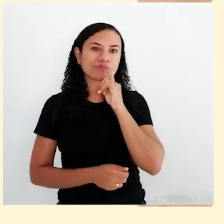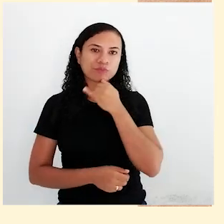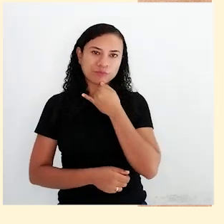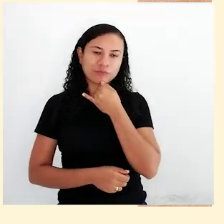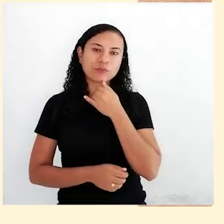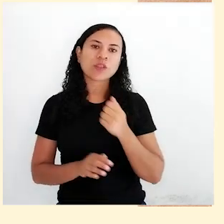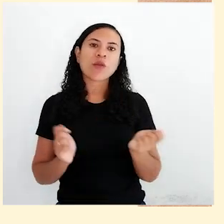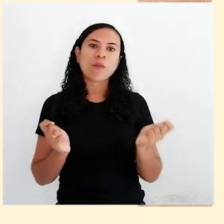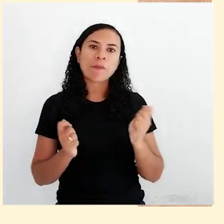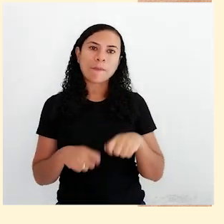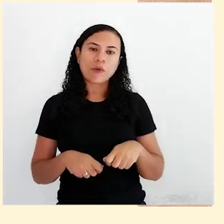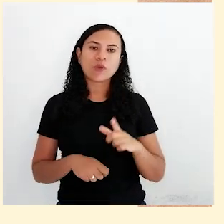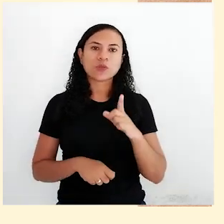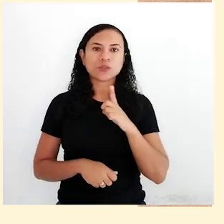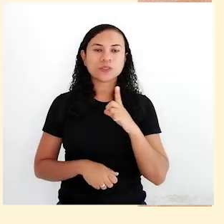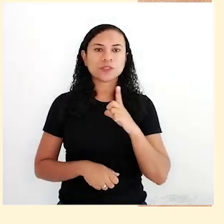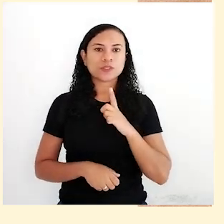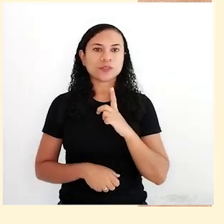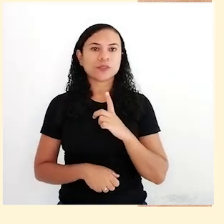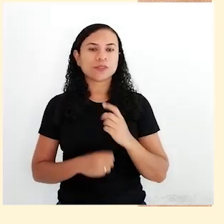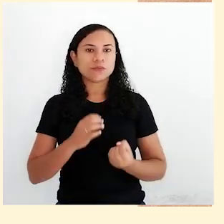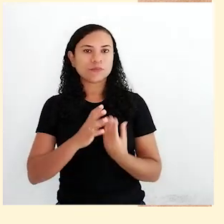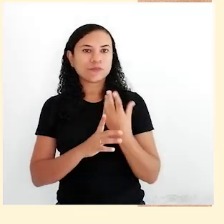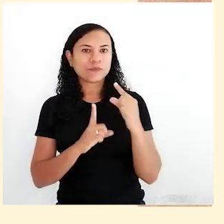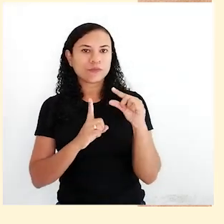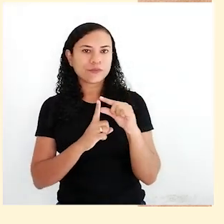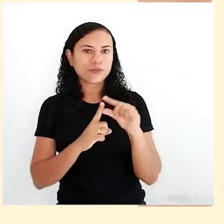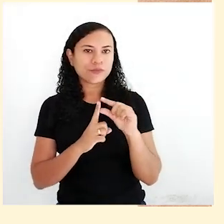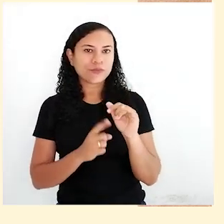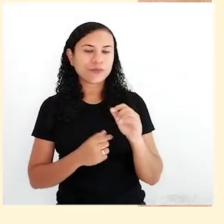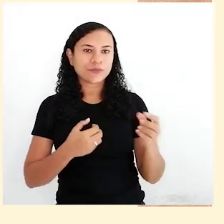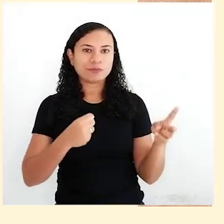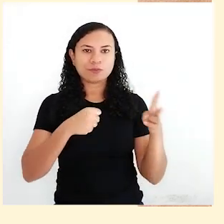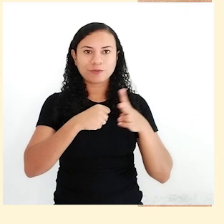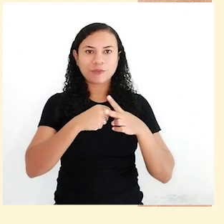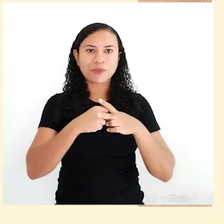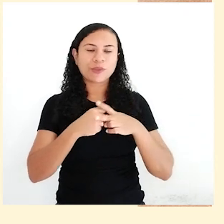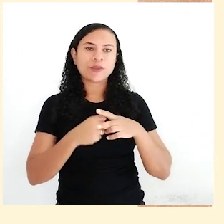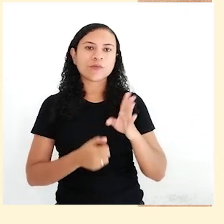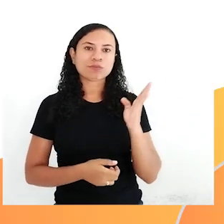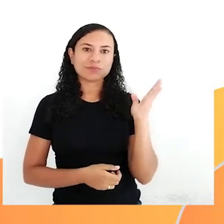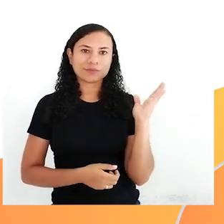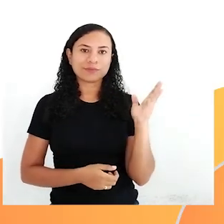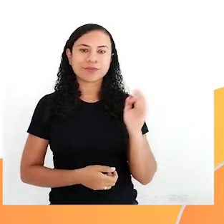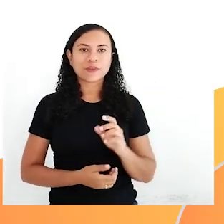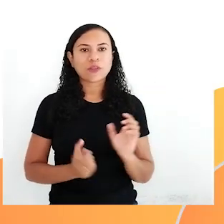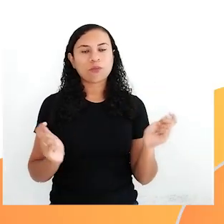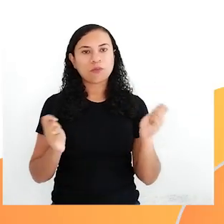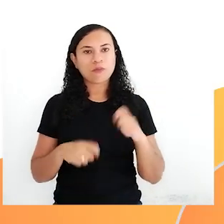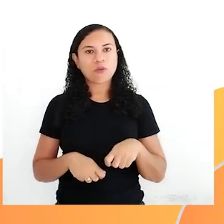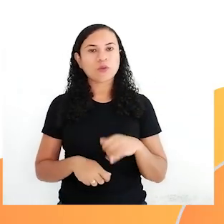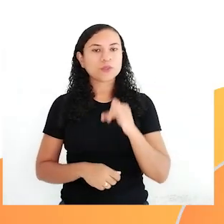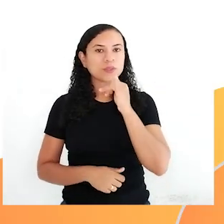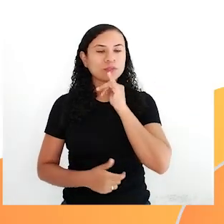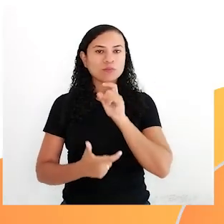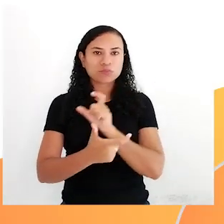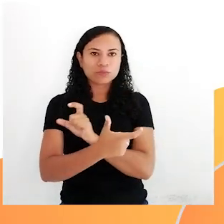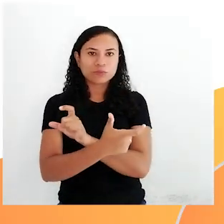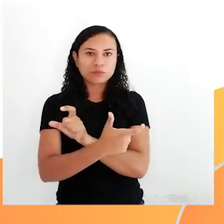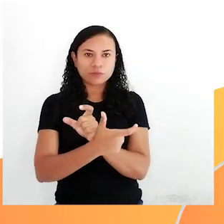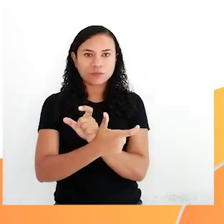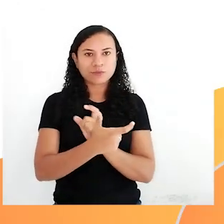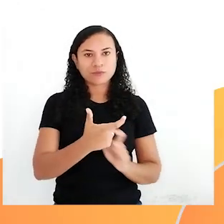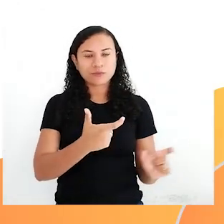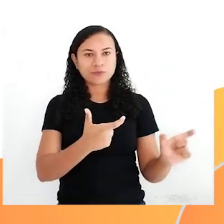verbo entristecer pela junção do prefixo em e do sufixo esse. Note